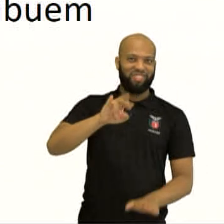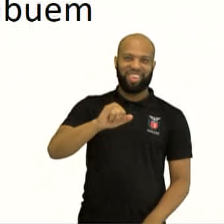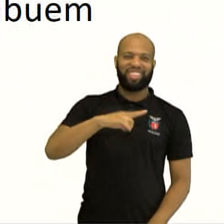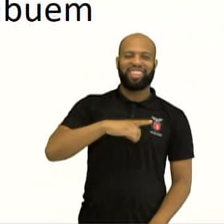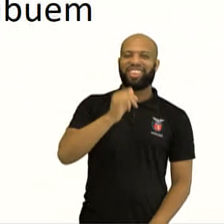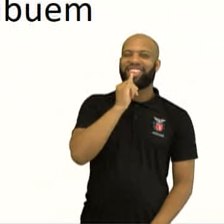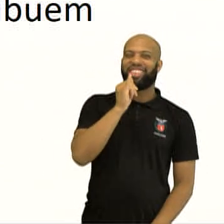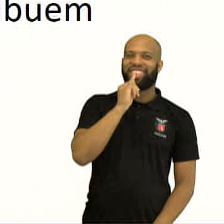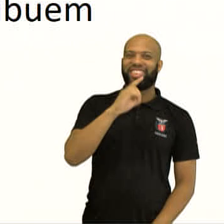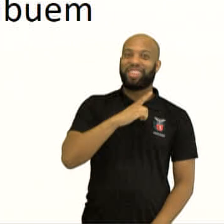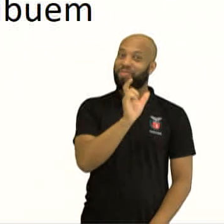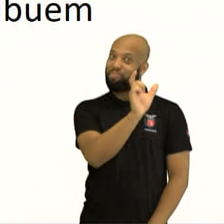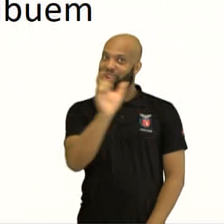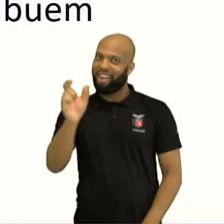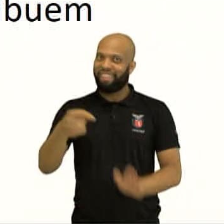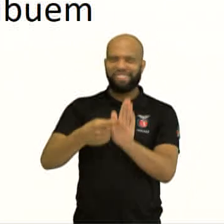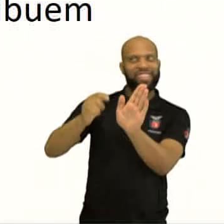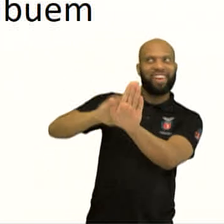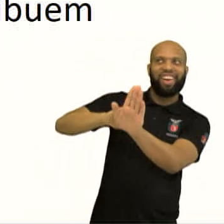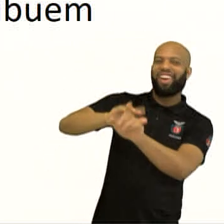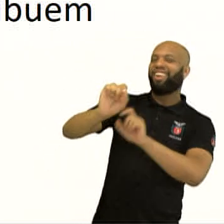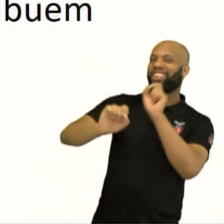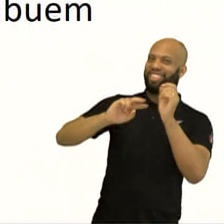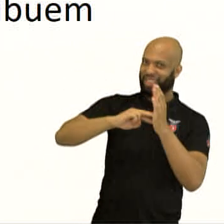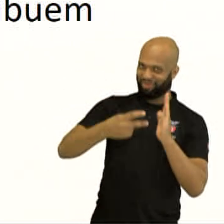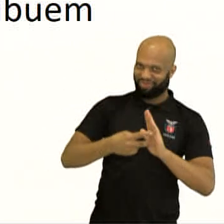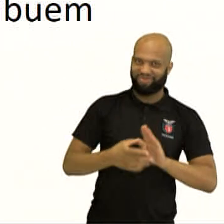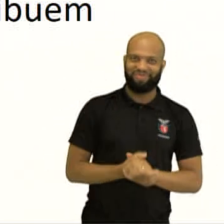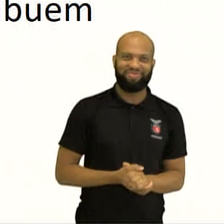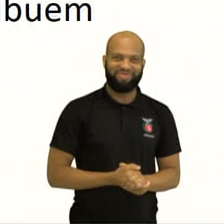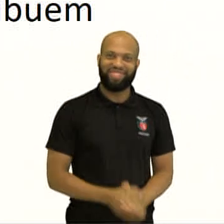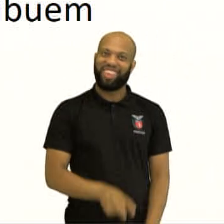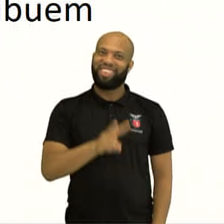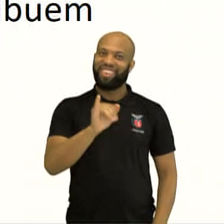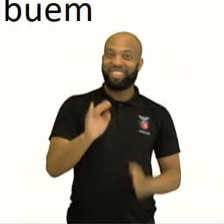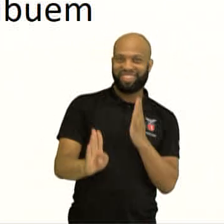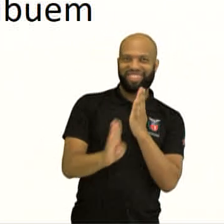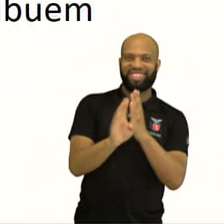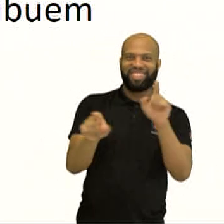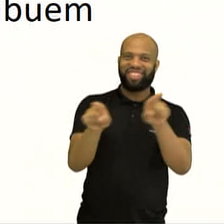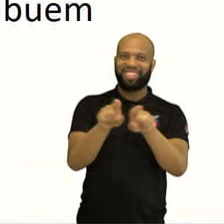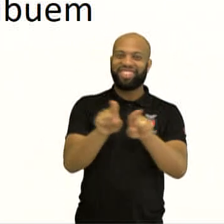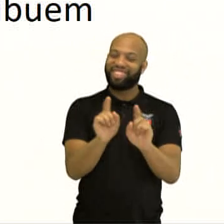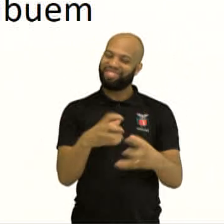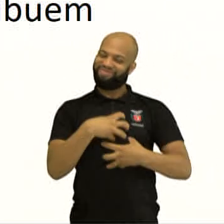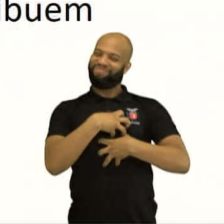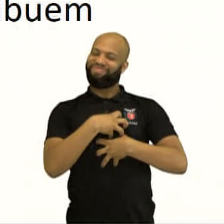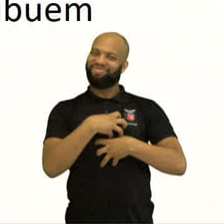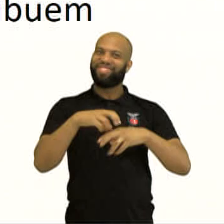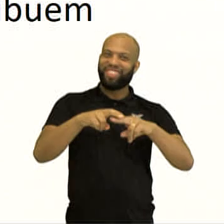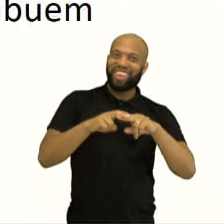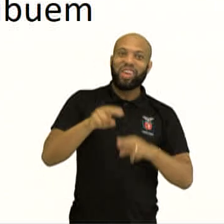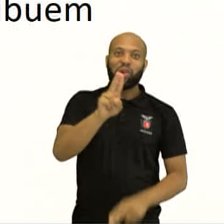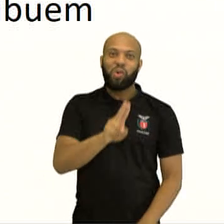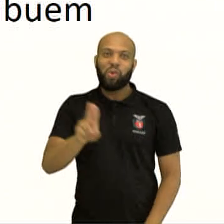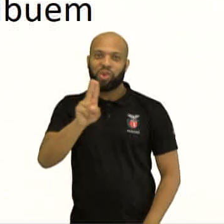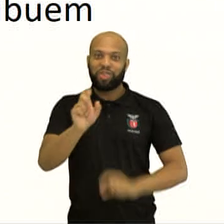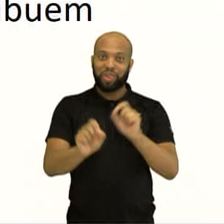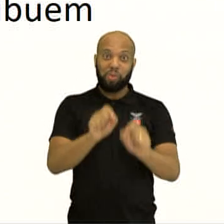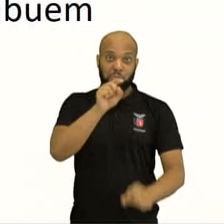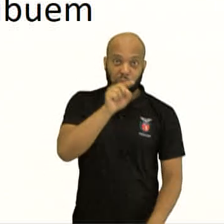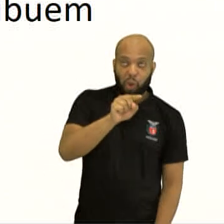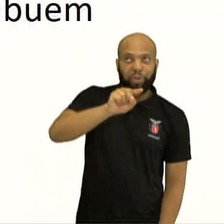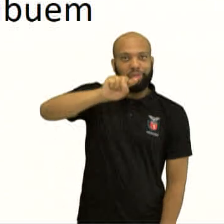alguma informação implícita. Vamos identificar também o efeito de sentido decorrente do uso da